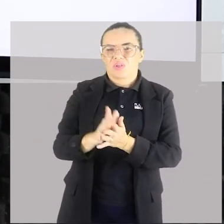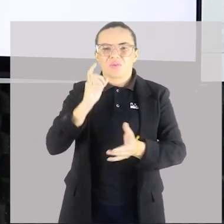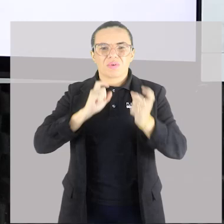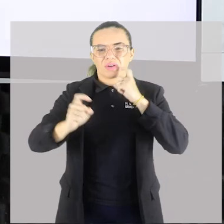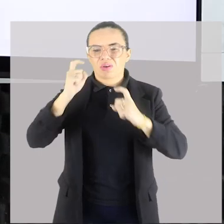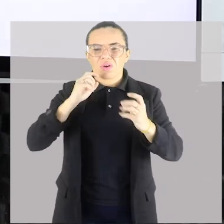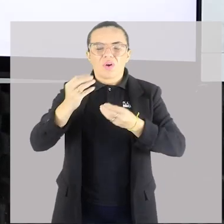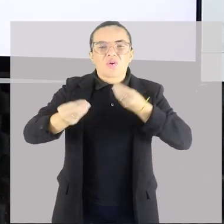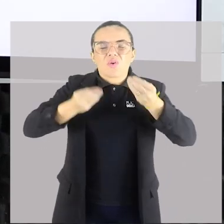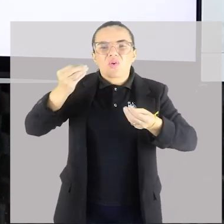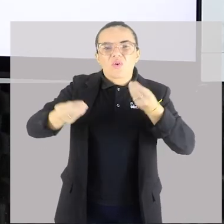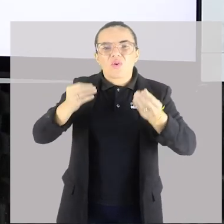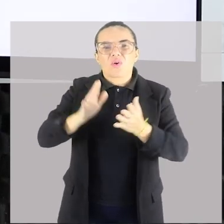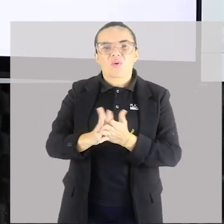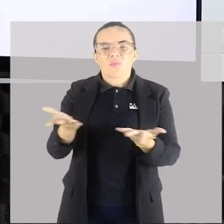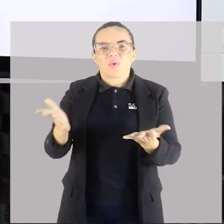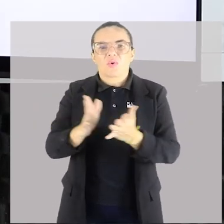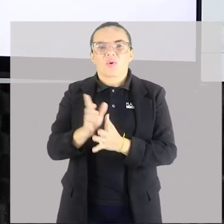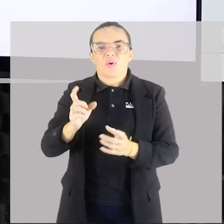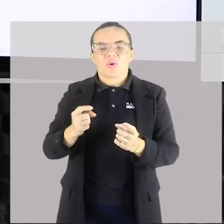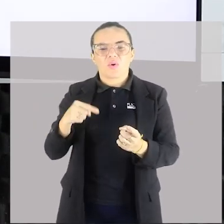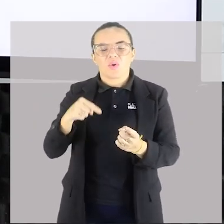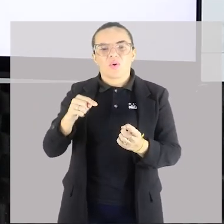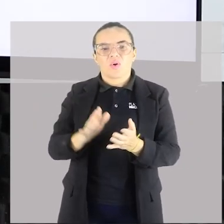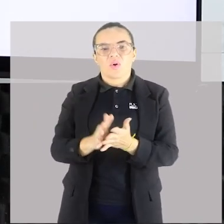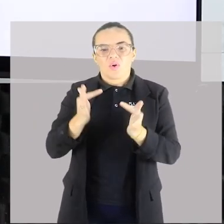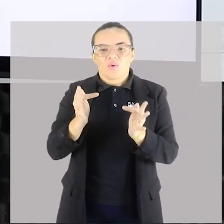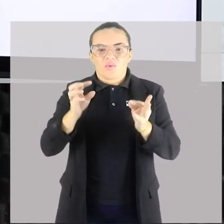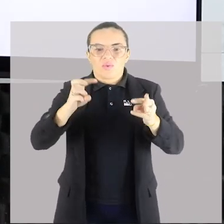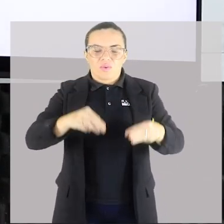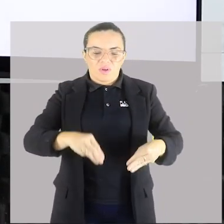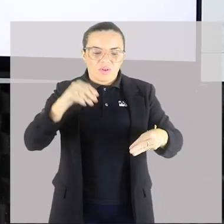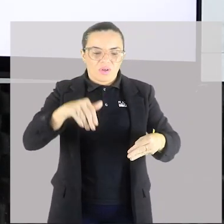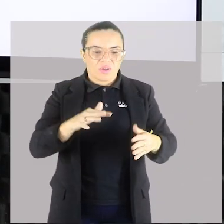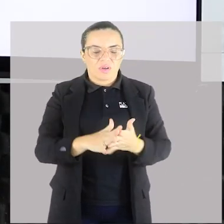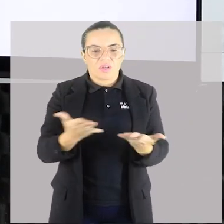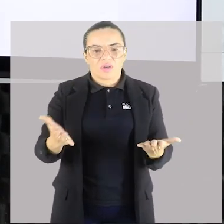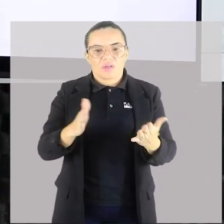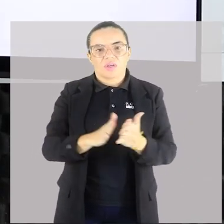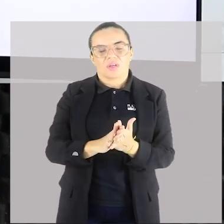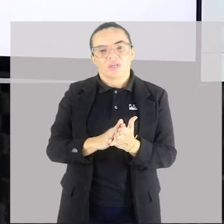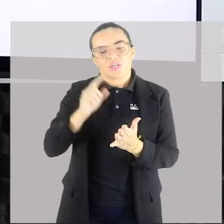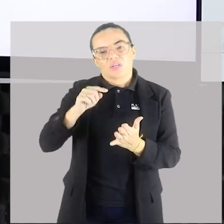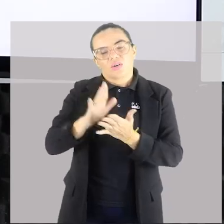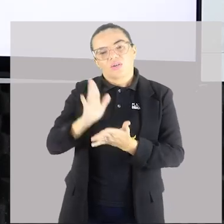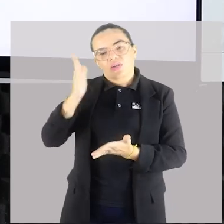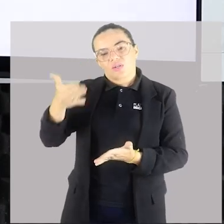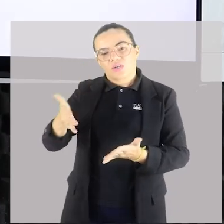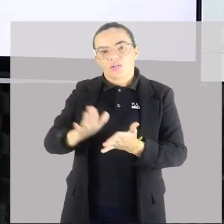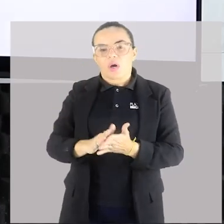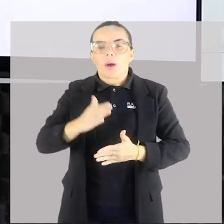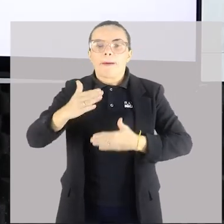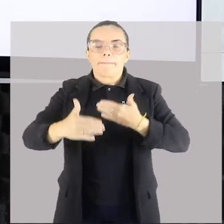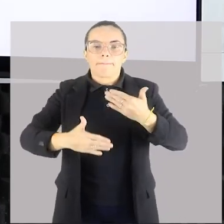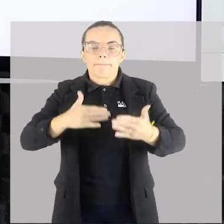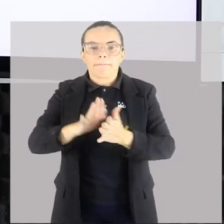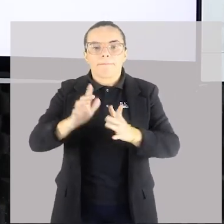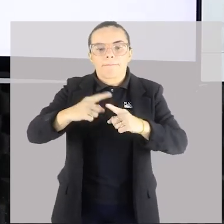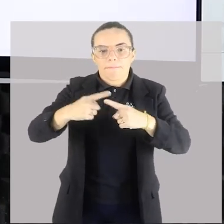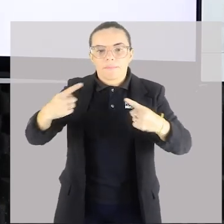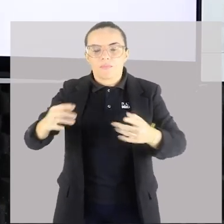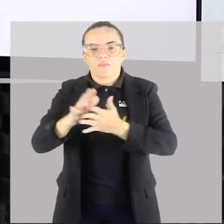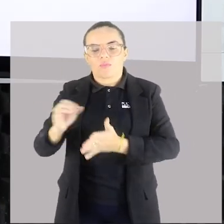obra vai ficar, mas sim com o processo que eu estou utilizando para que a obra fique. Eu vou pintando, vou montando, e